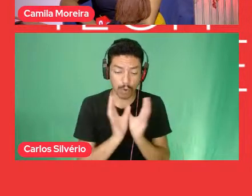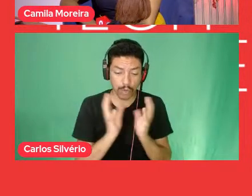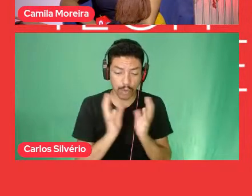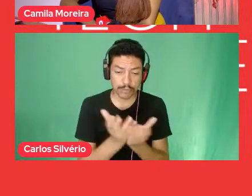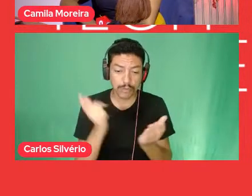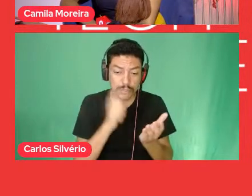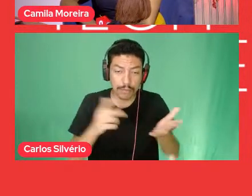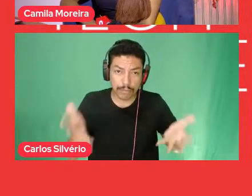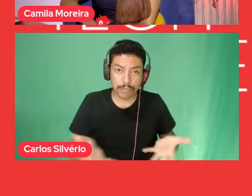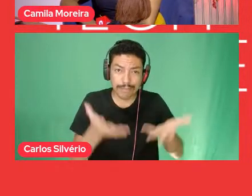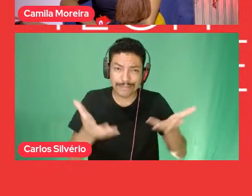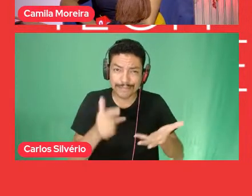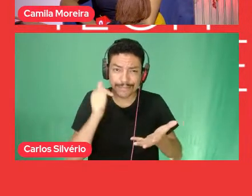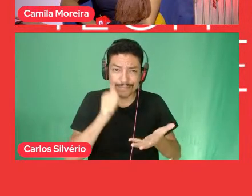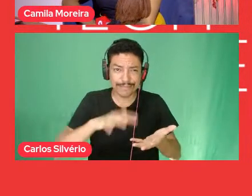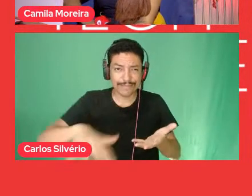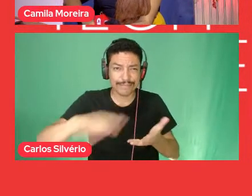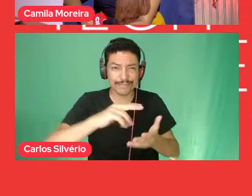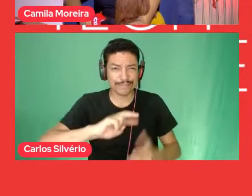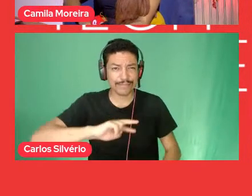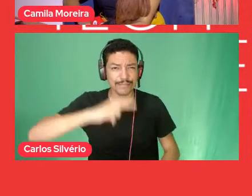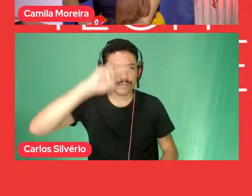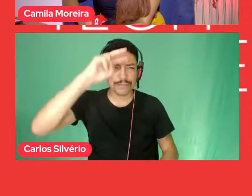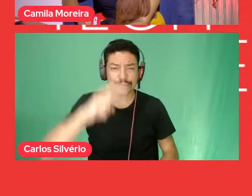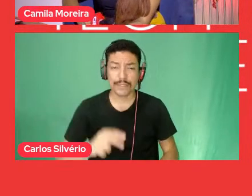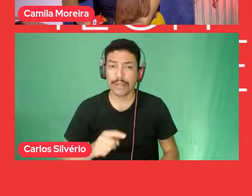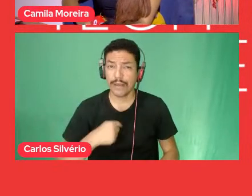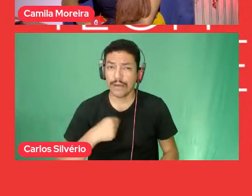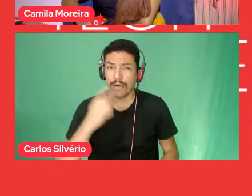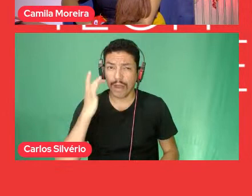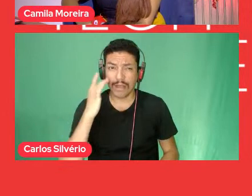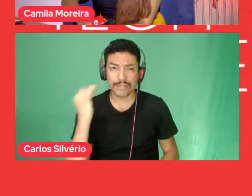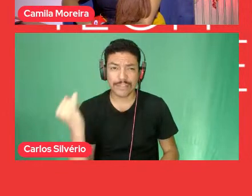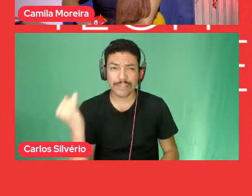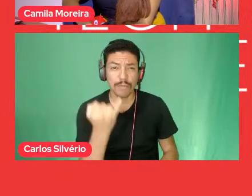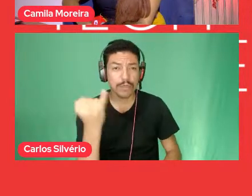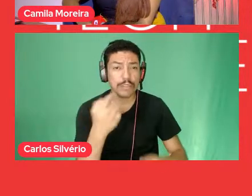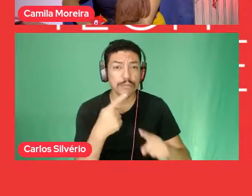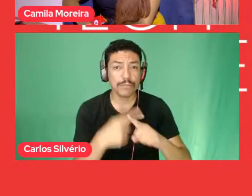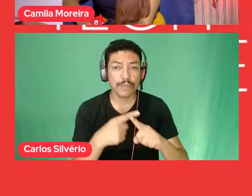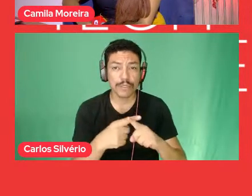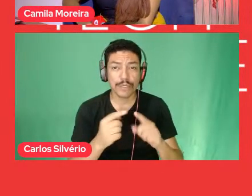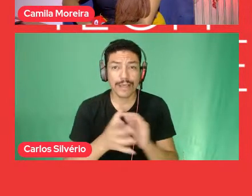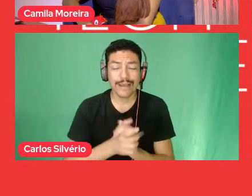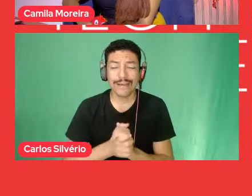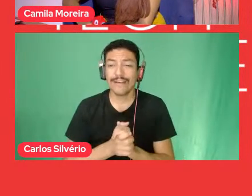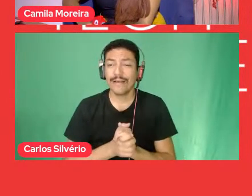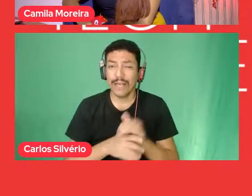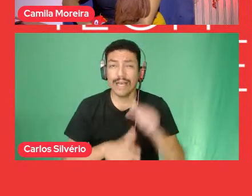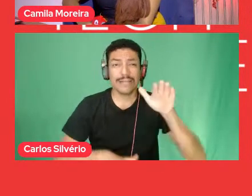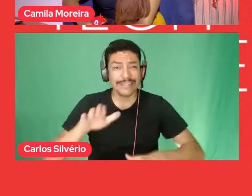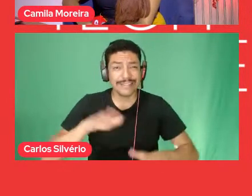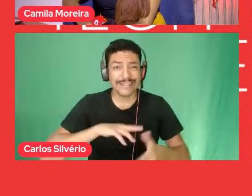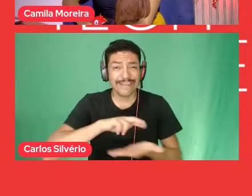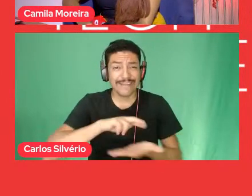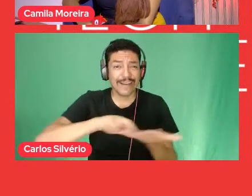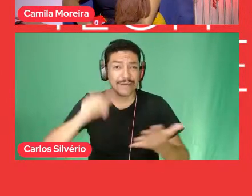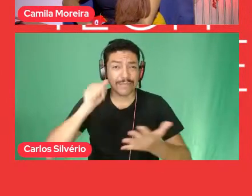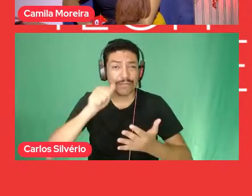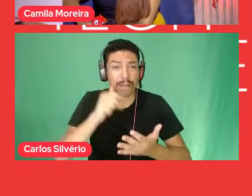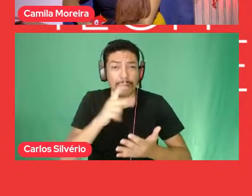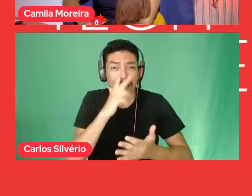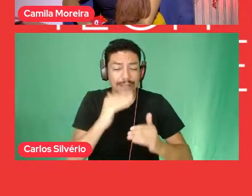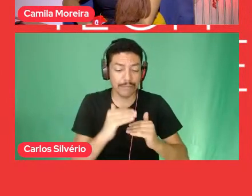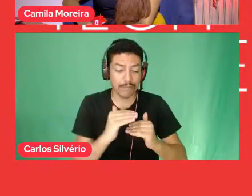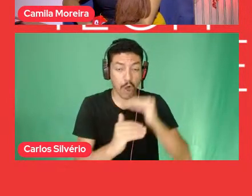Então, para mim, Camila, por que é importante? Porque a gente talvez tenha muita carreira estancada, né,